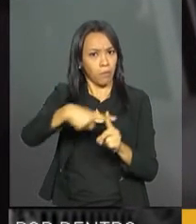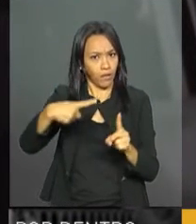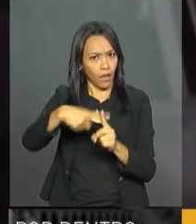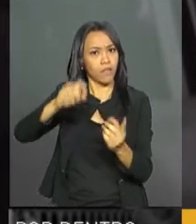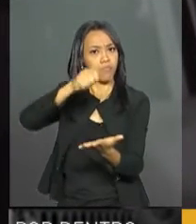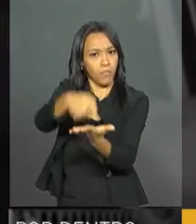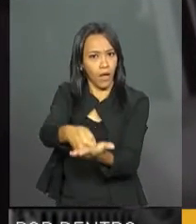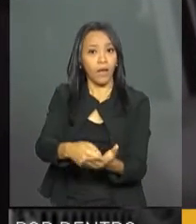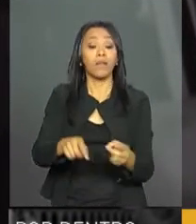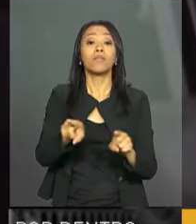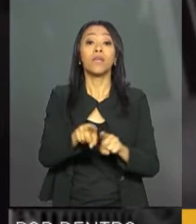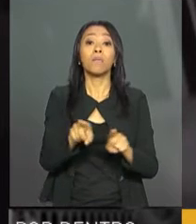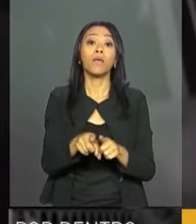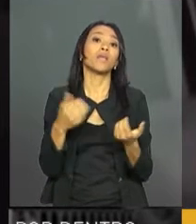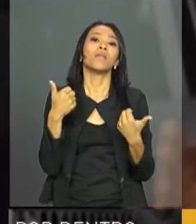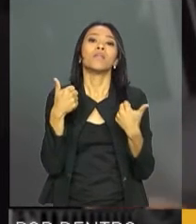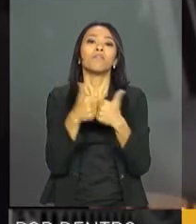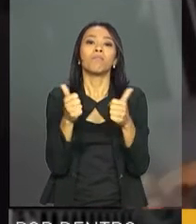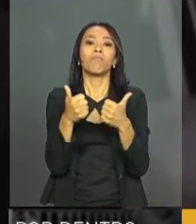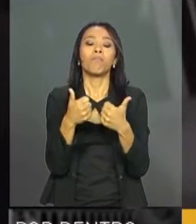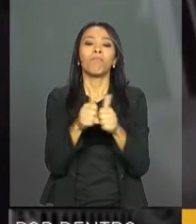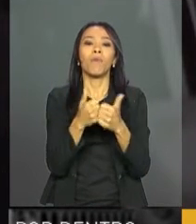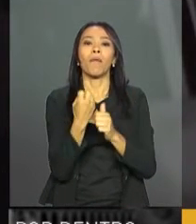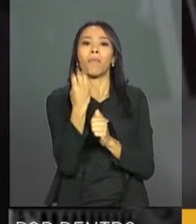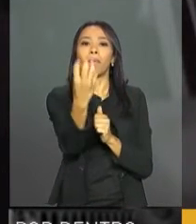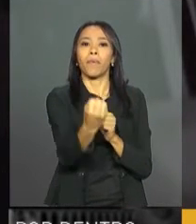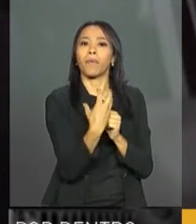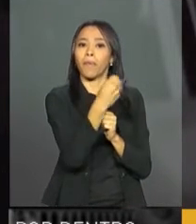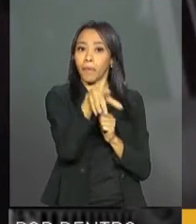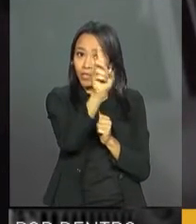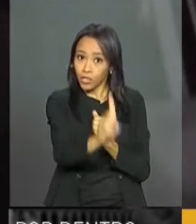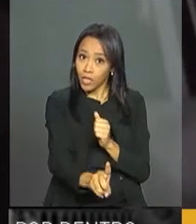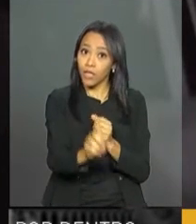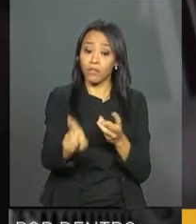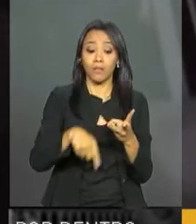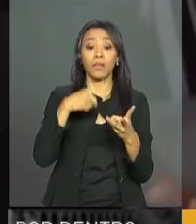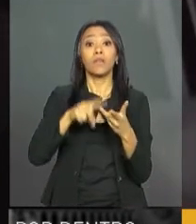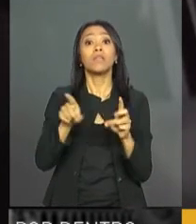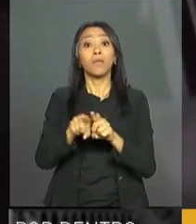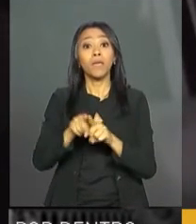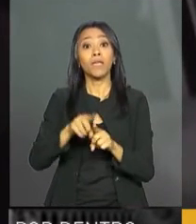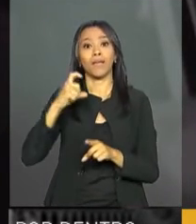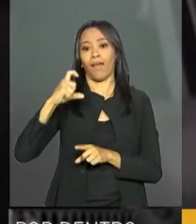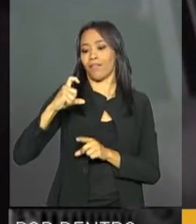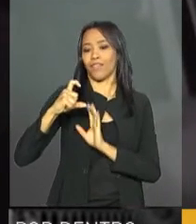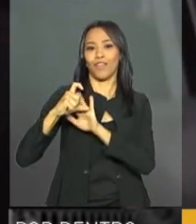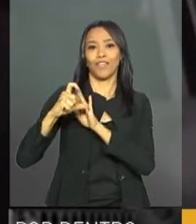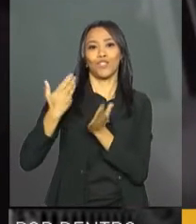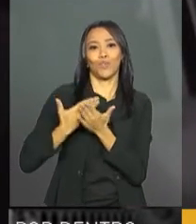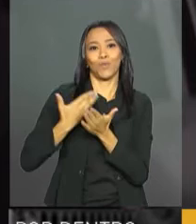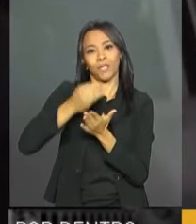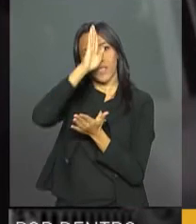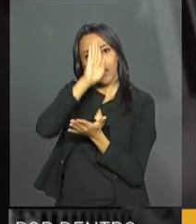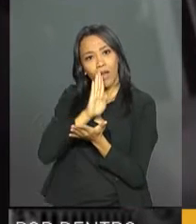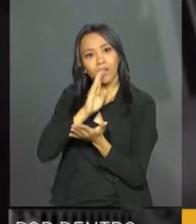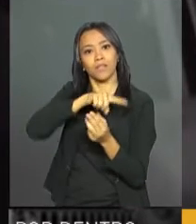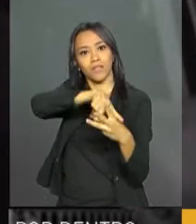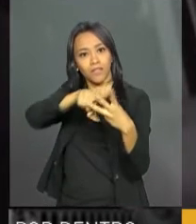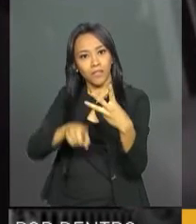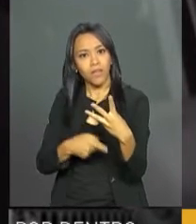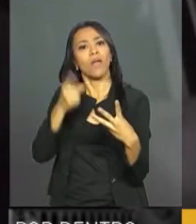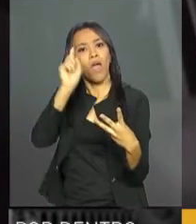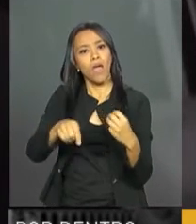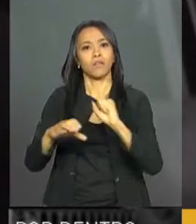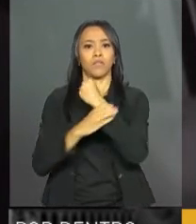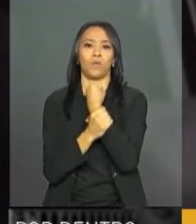direito também a passagens interestaduais e também direito à carteira estudantil gratuita. Esses três benefícios